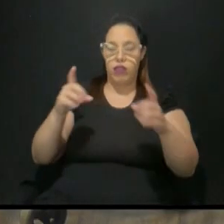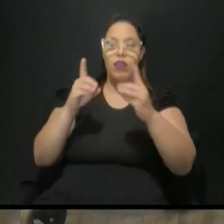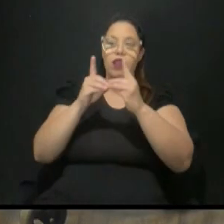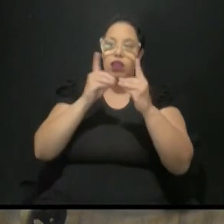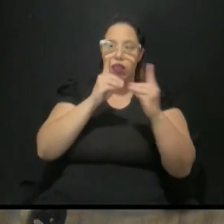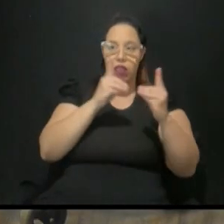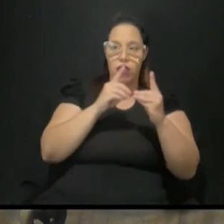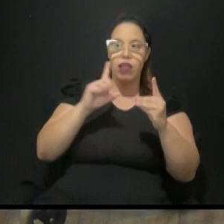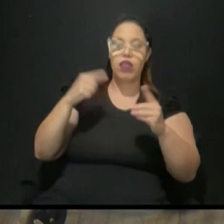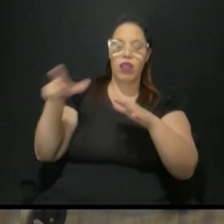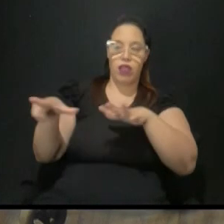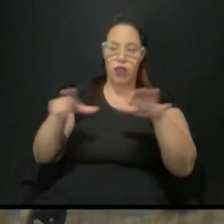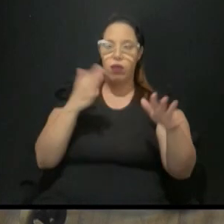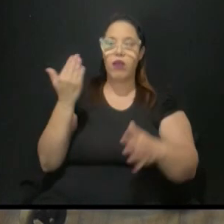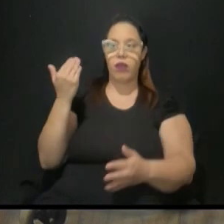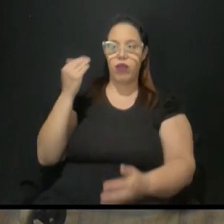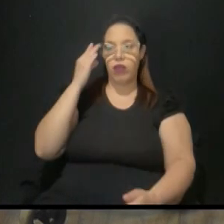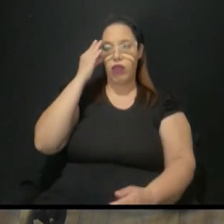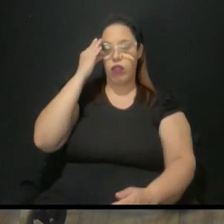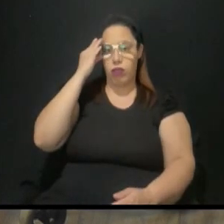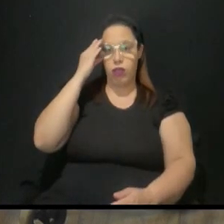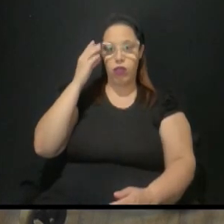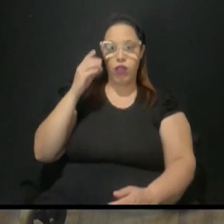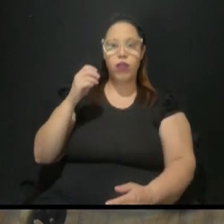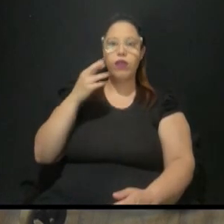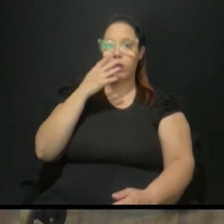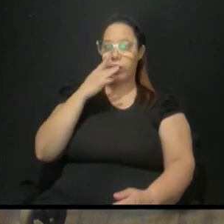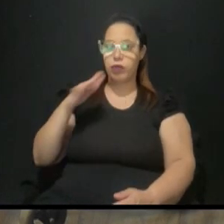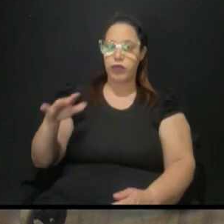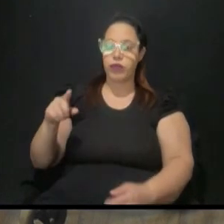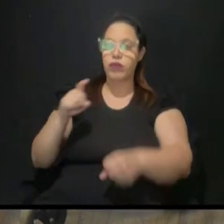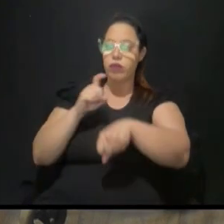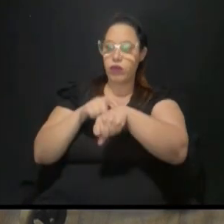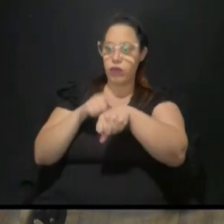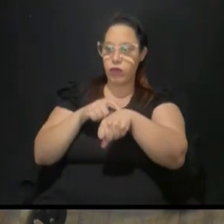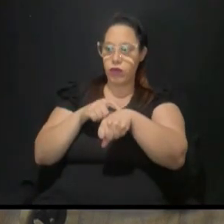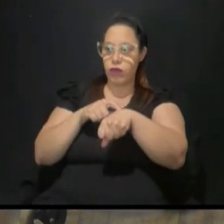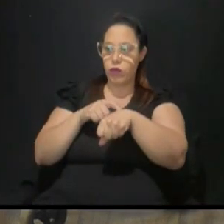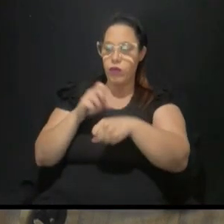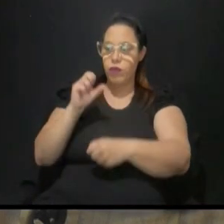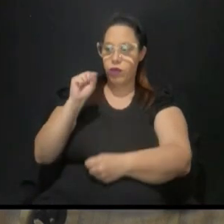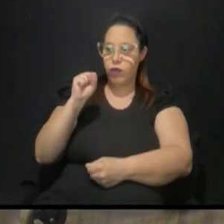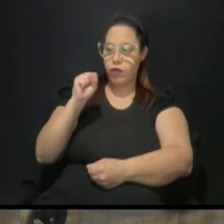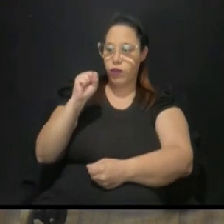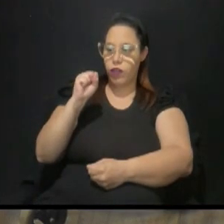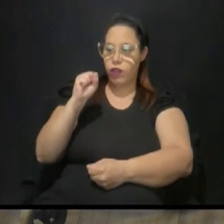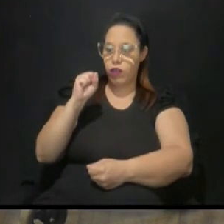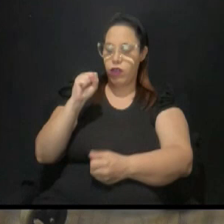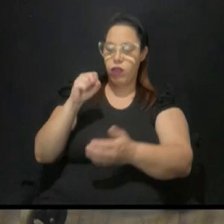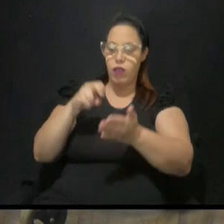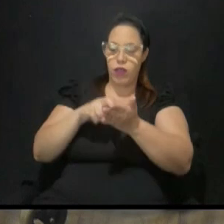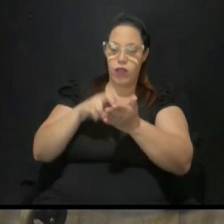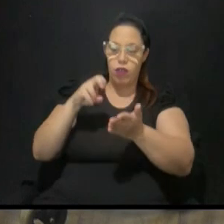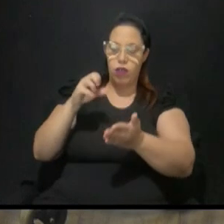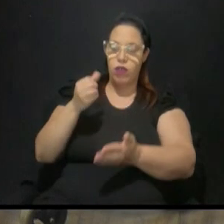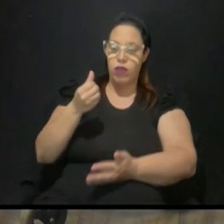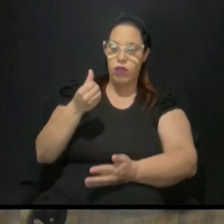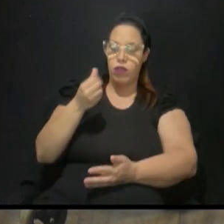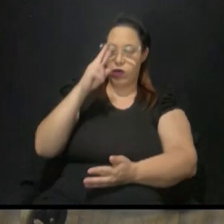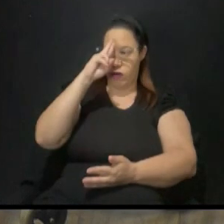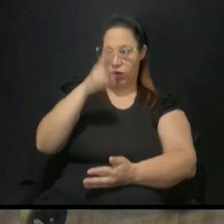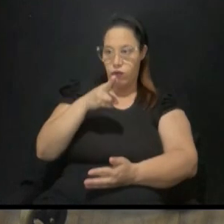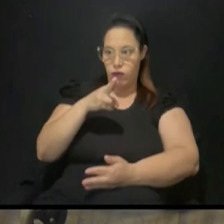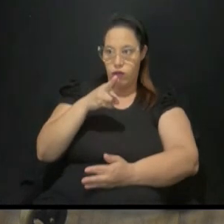passada, tá? Já temos crianças lá em Que horário? Das 8 ao meio-dia, período da manhã, Tá. e das 14